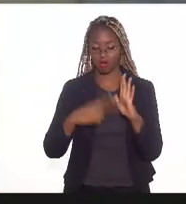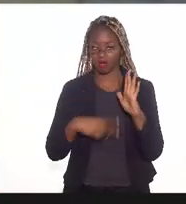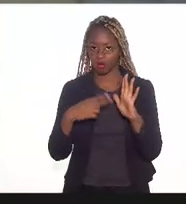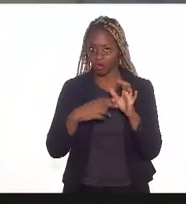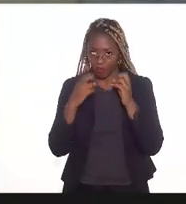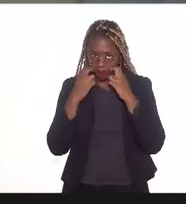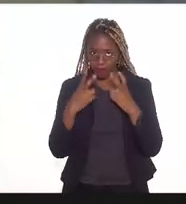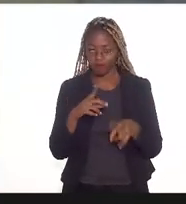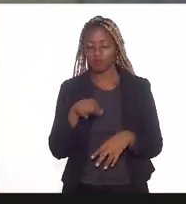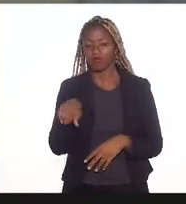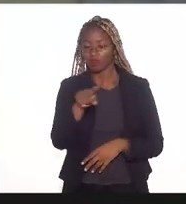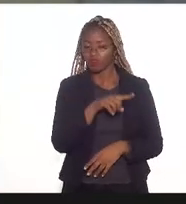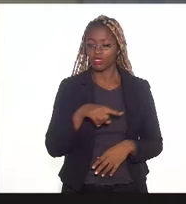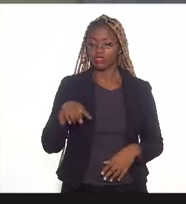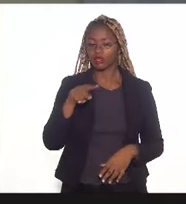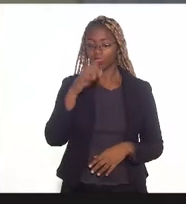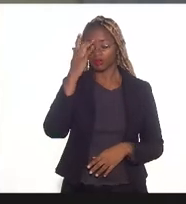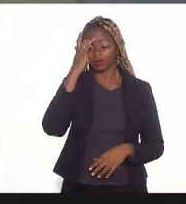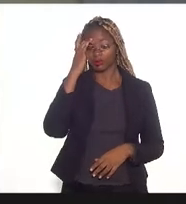que os senhores, né,